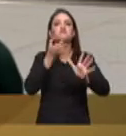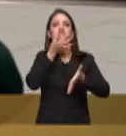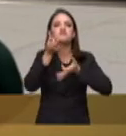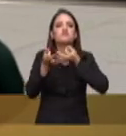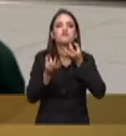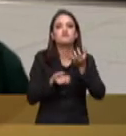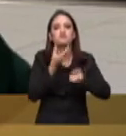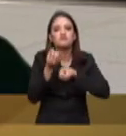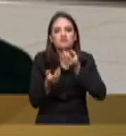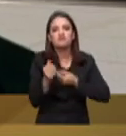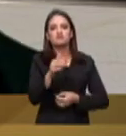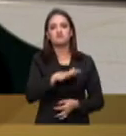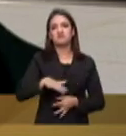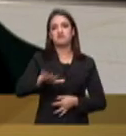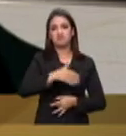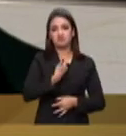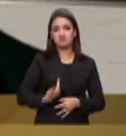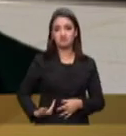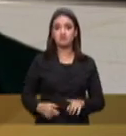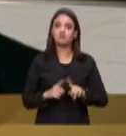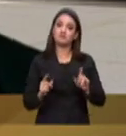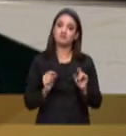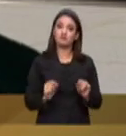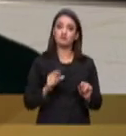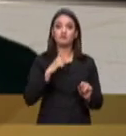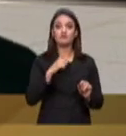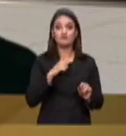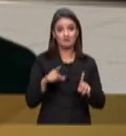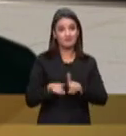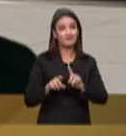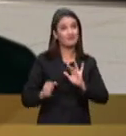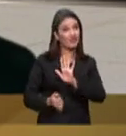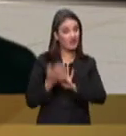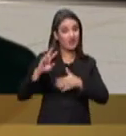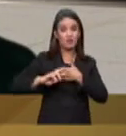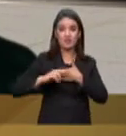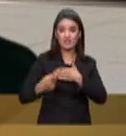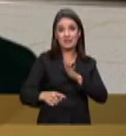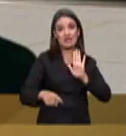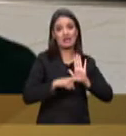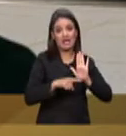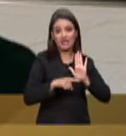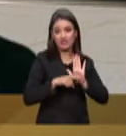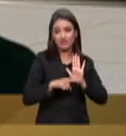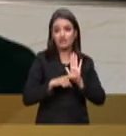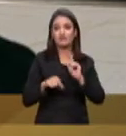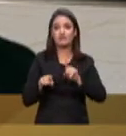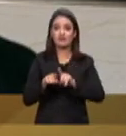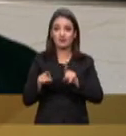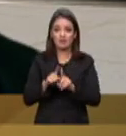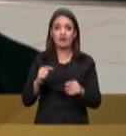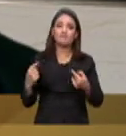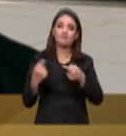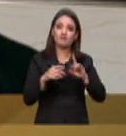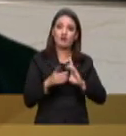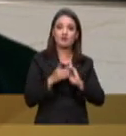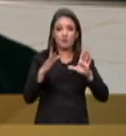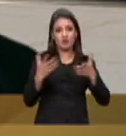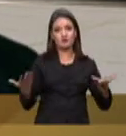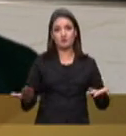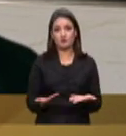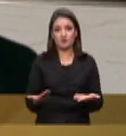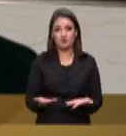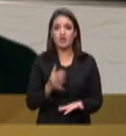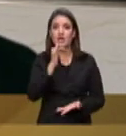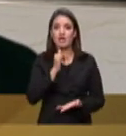expressão no espaço público, trouxe, por outro lado, uma série de consequências danosas para a integridade das democracias contemporâneas,